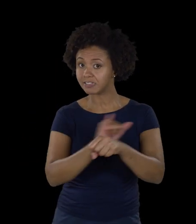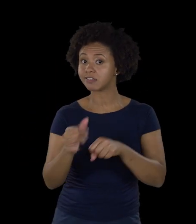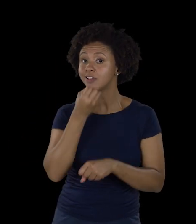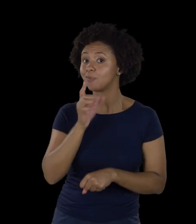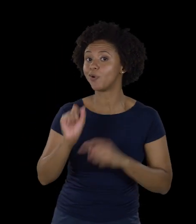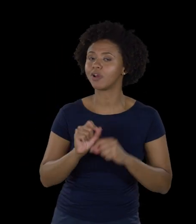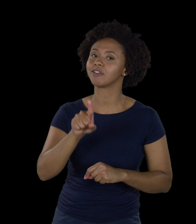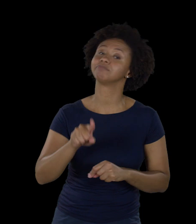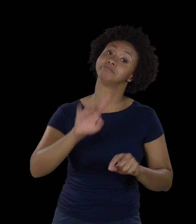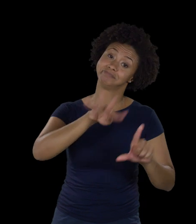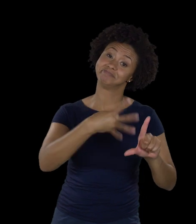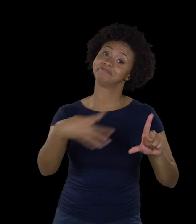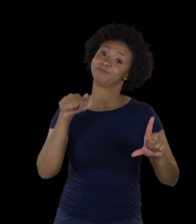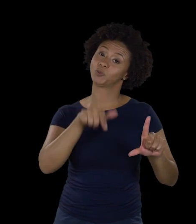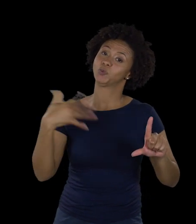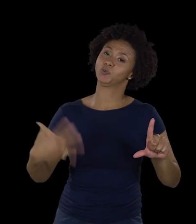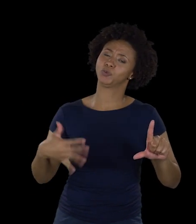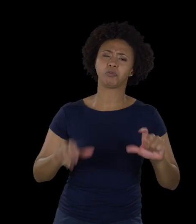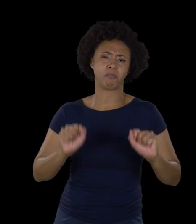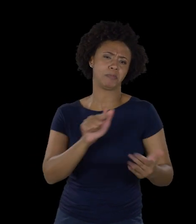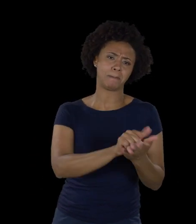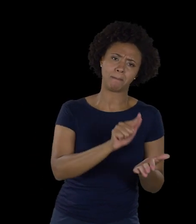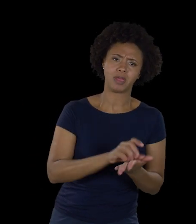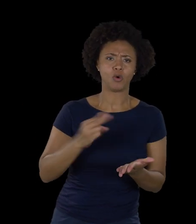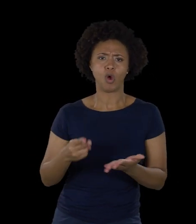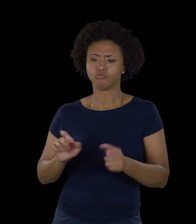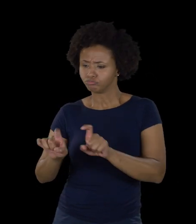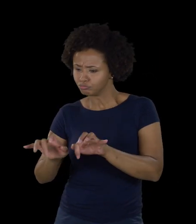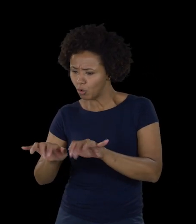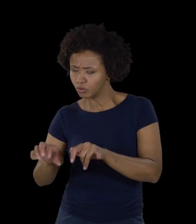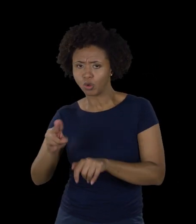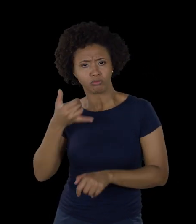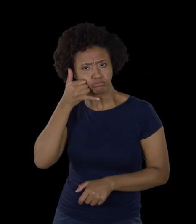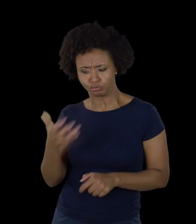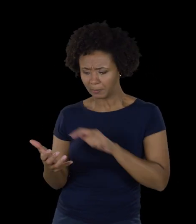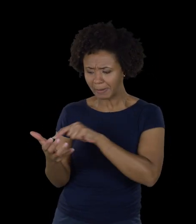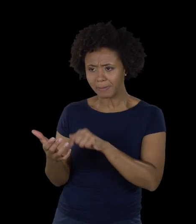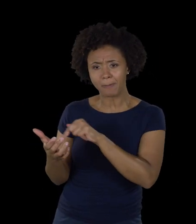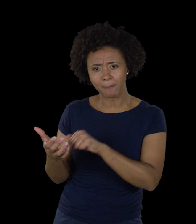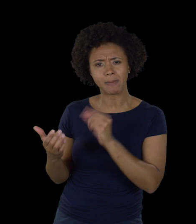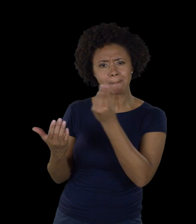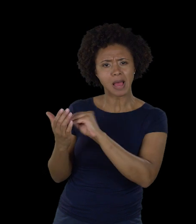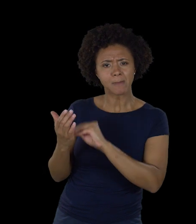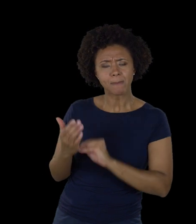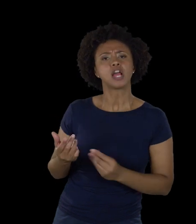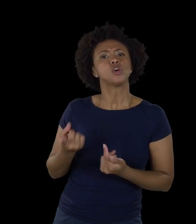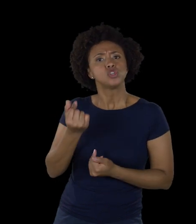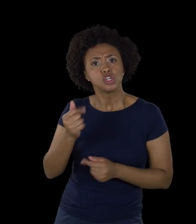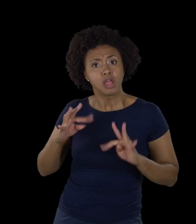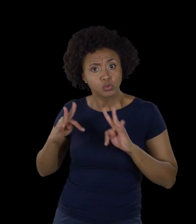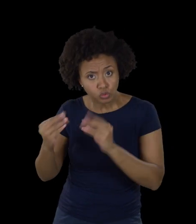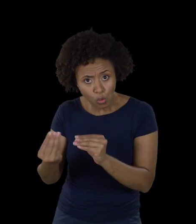boa e velha planilha. Pode ser de papel ou digital, ou mesmo no seu celular, onde você anota todas as entradas